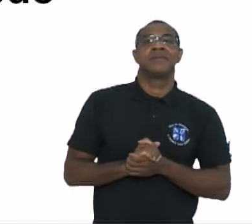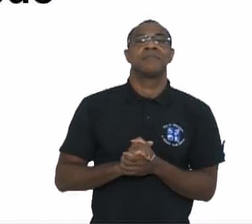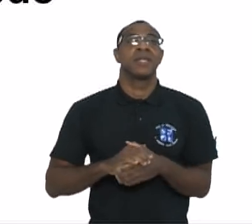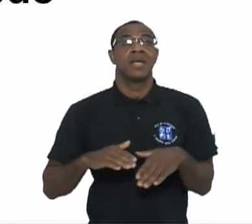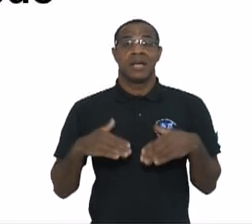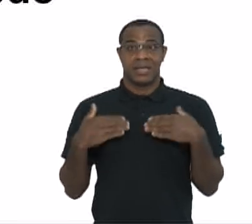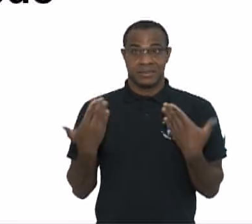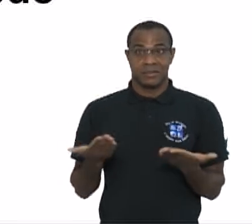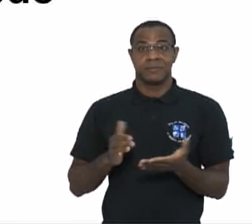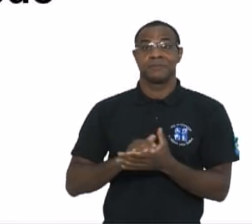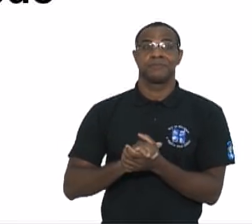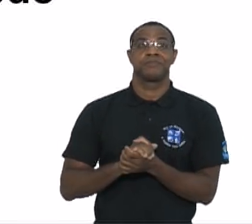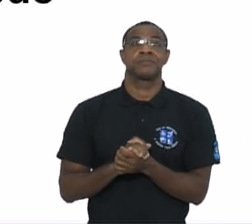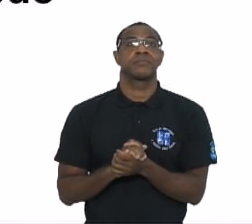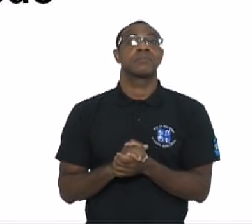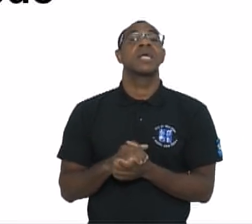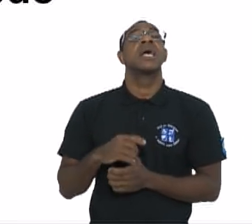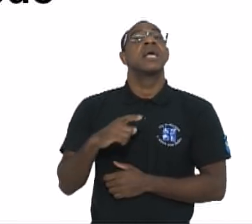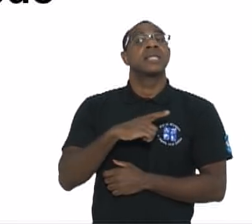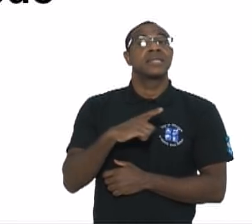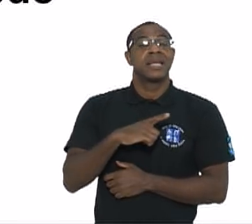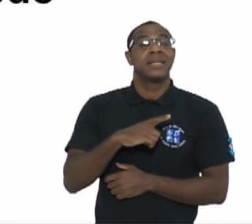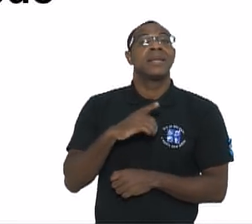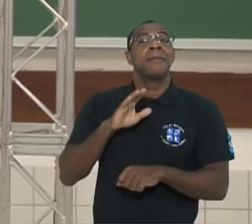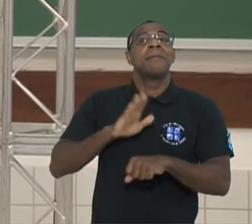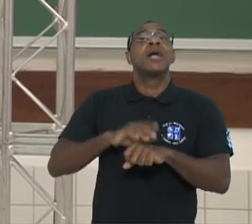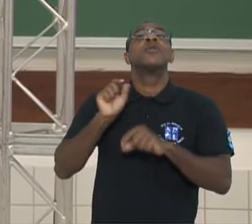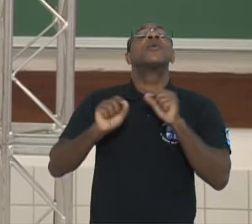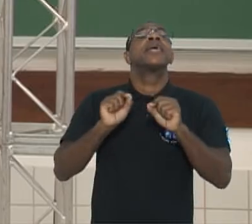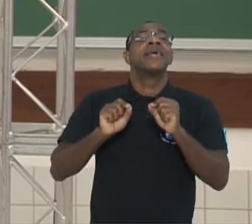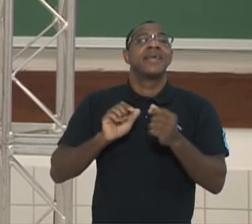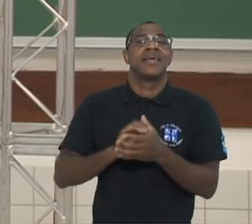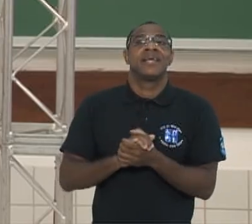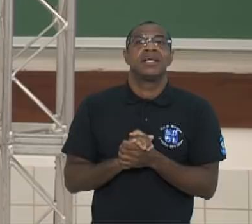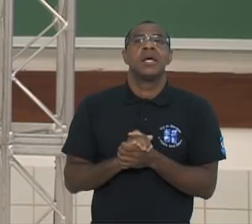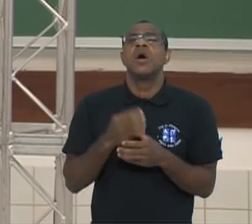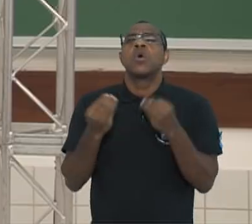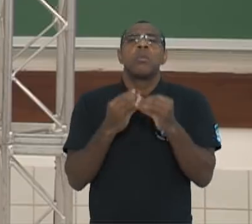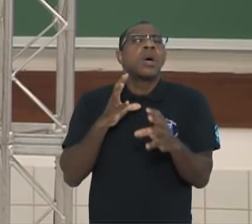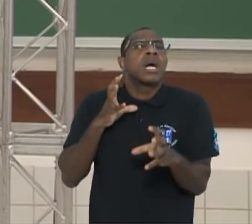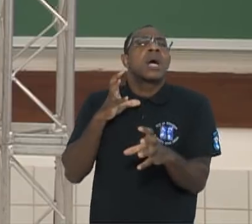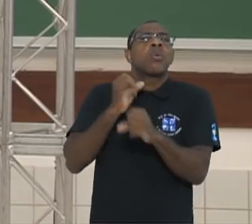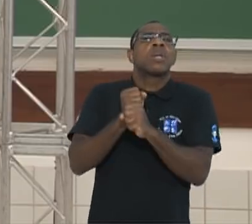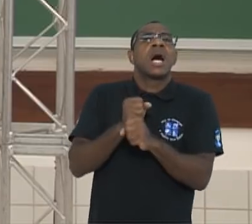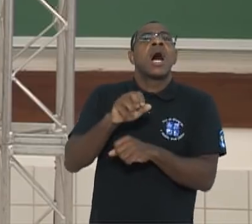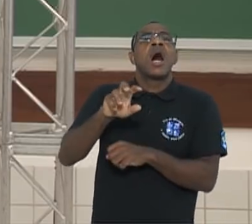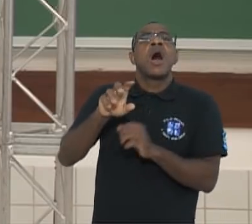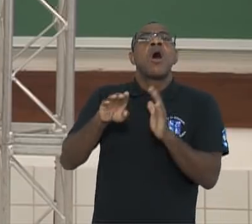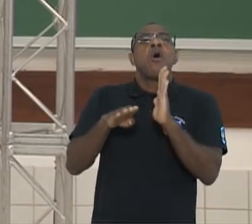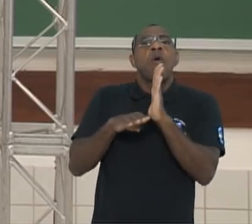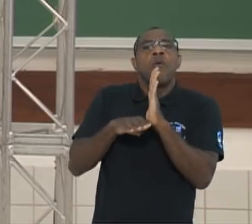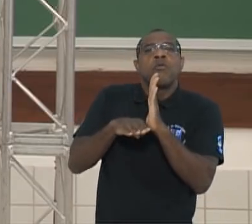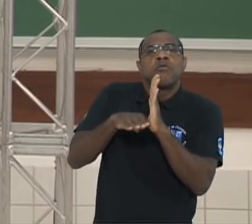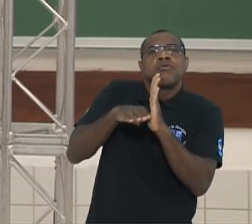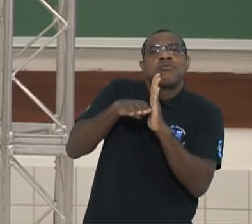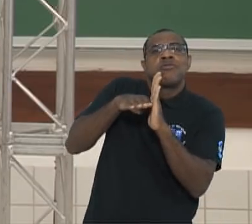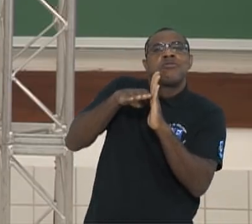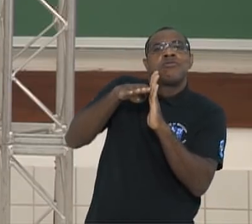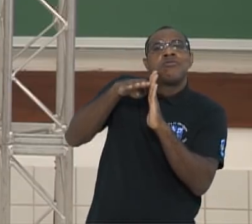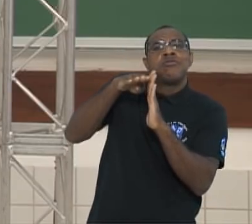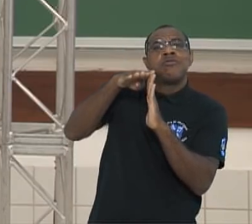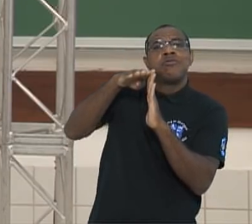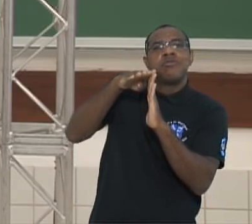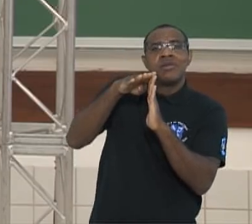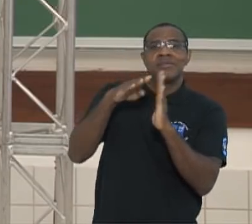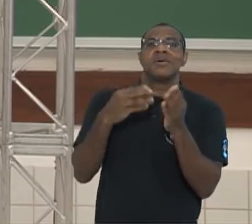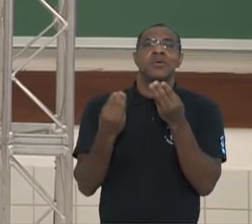cúbico, né? Além disso, nós vimos como calcular o volume, né, dos sólidos de um cubo e